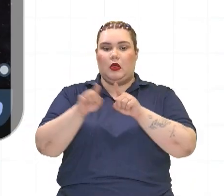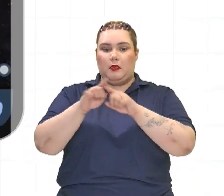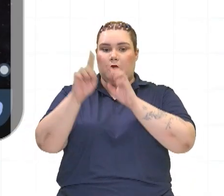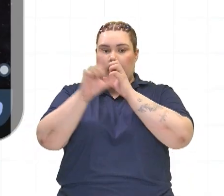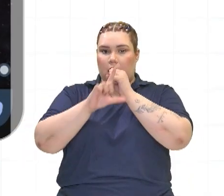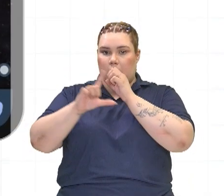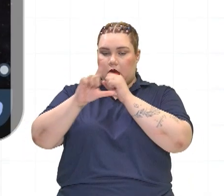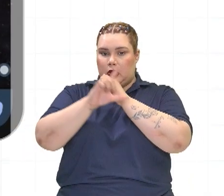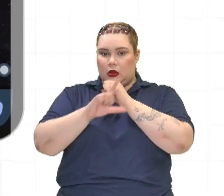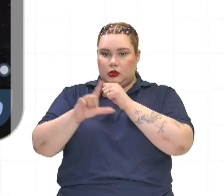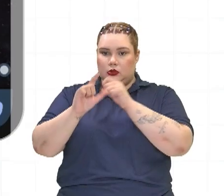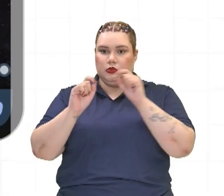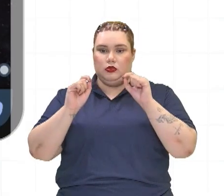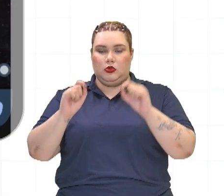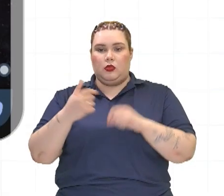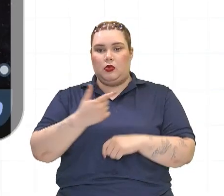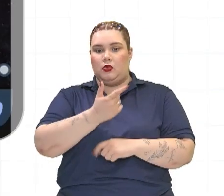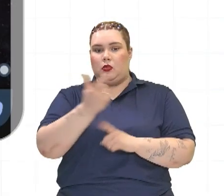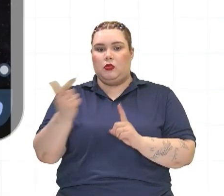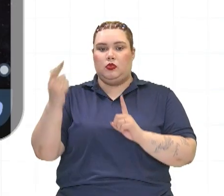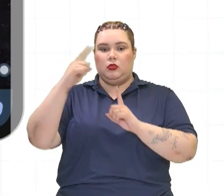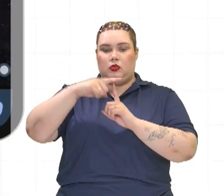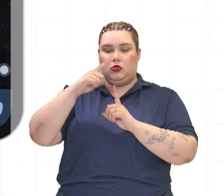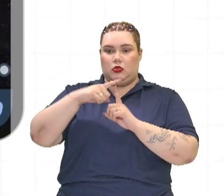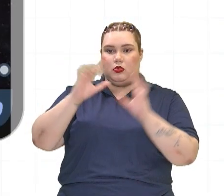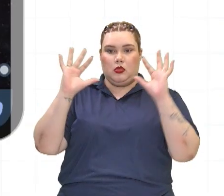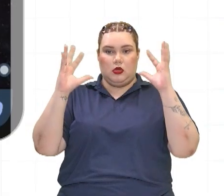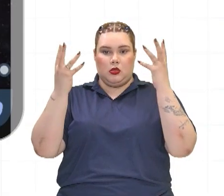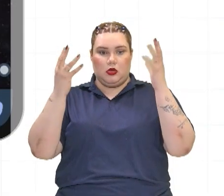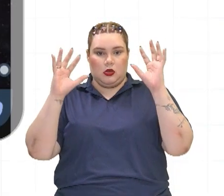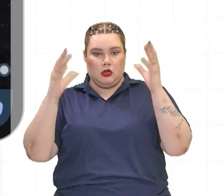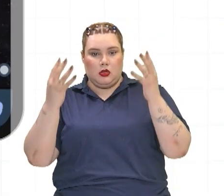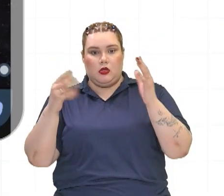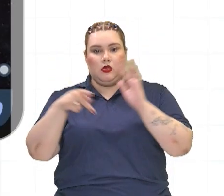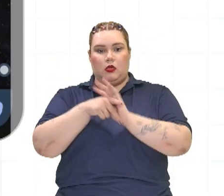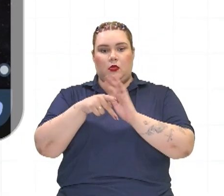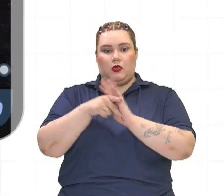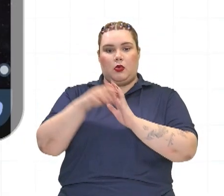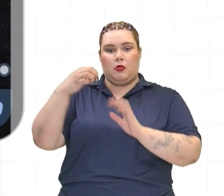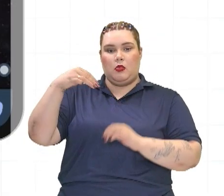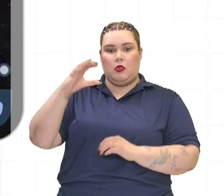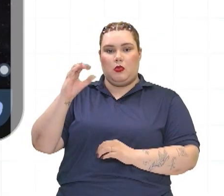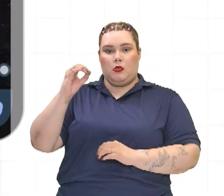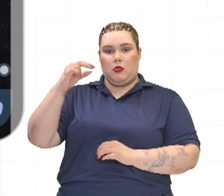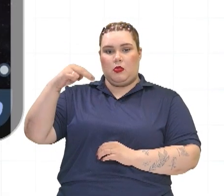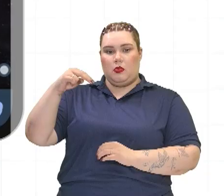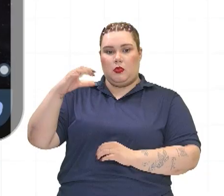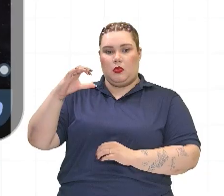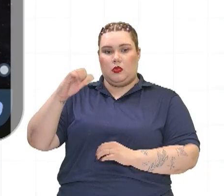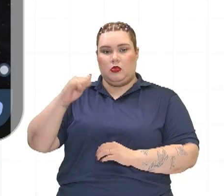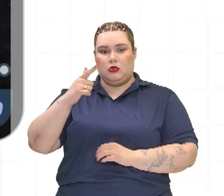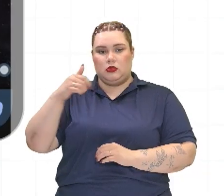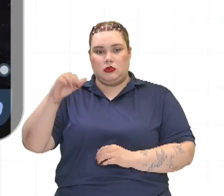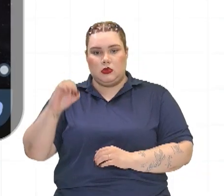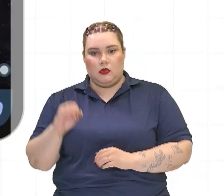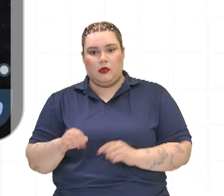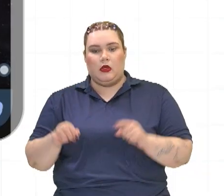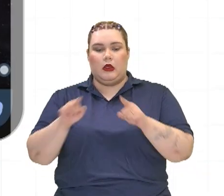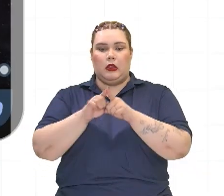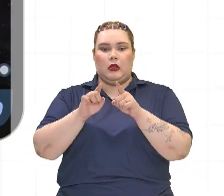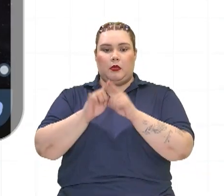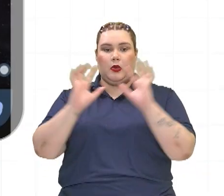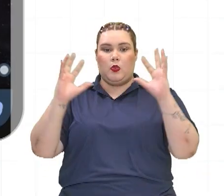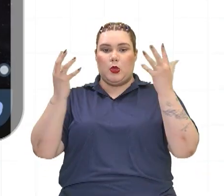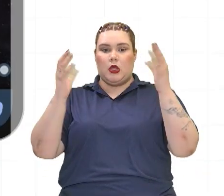laranja, né, que é outro já clima tropical de monção, e tem também o clima equatorial. Então, em